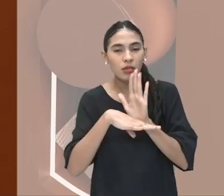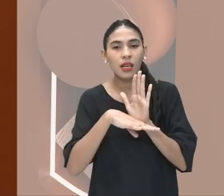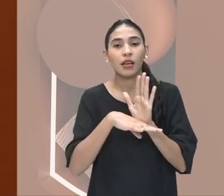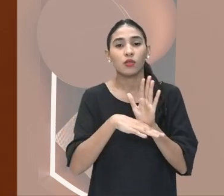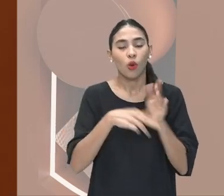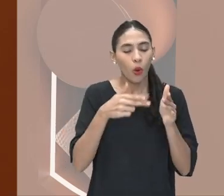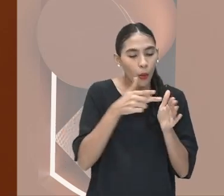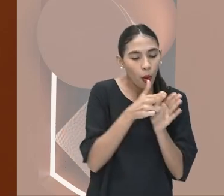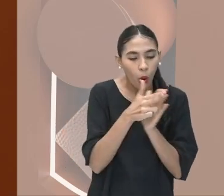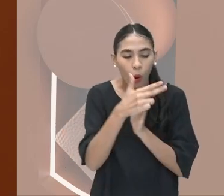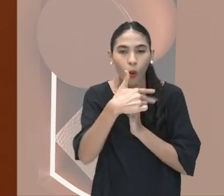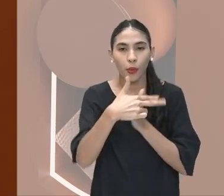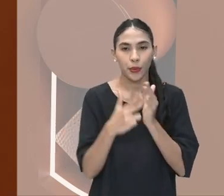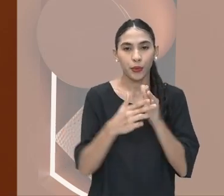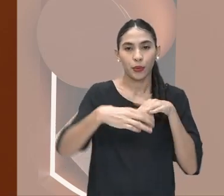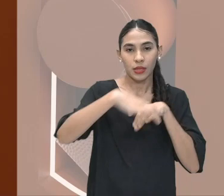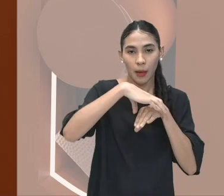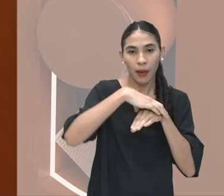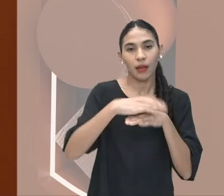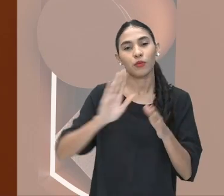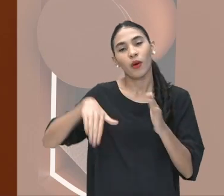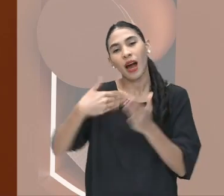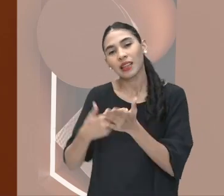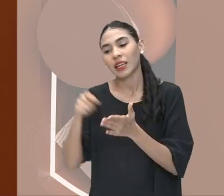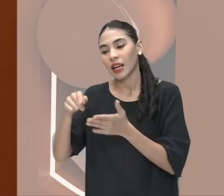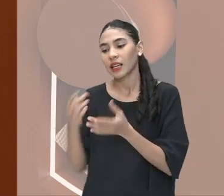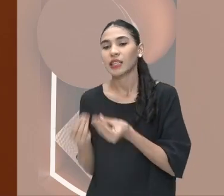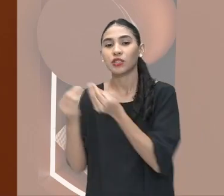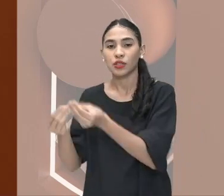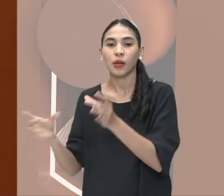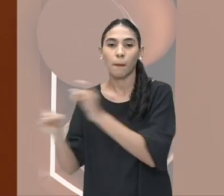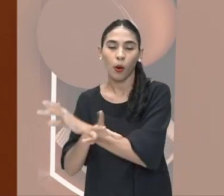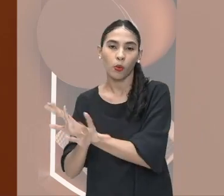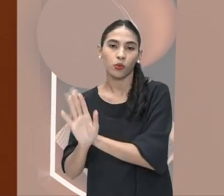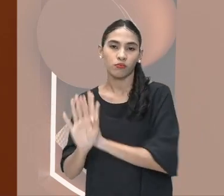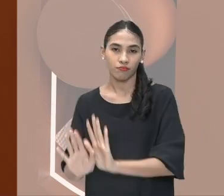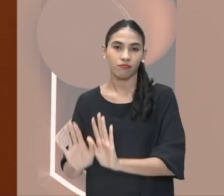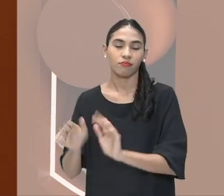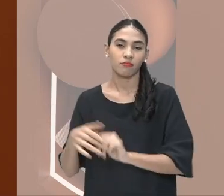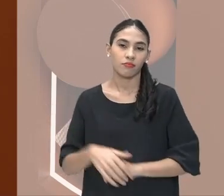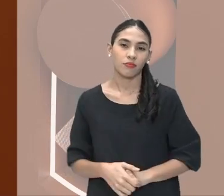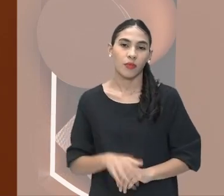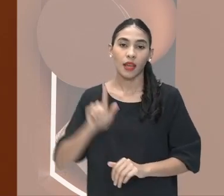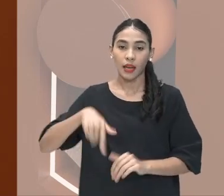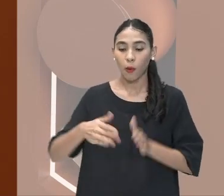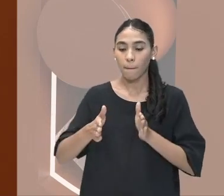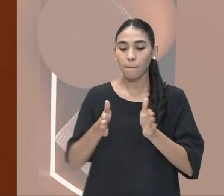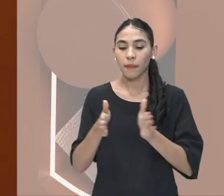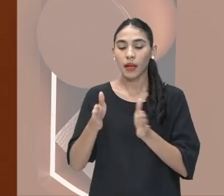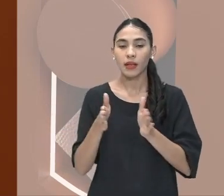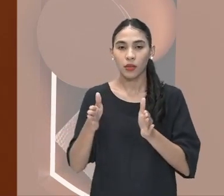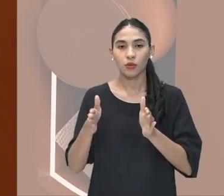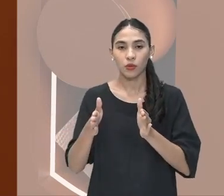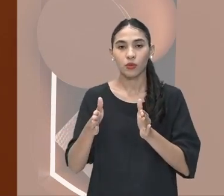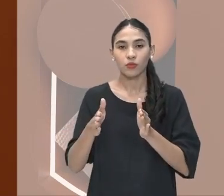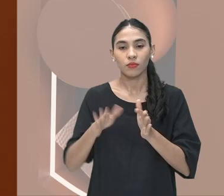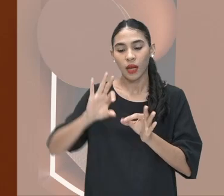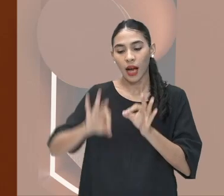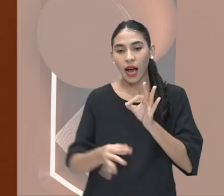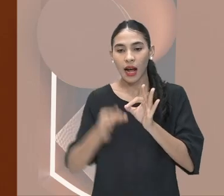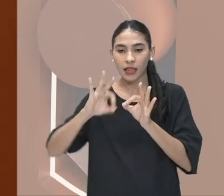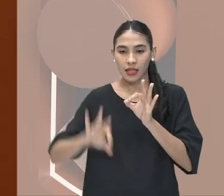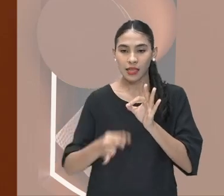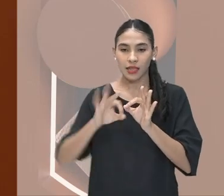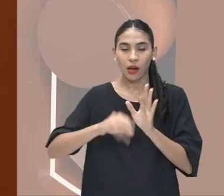couro até entregar o sapato, a bota pronta. Então esse era o período que nós chamamos de processo artesanal